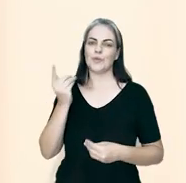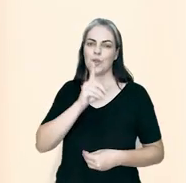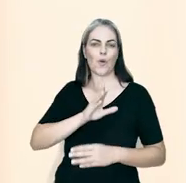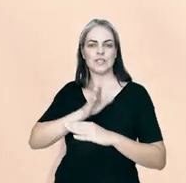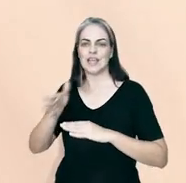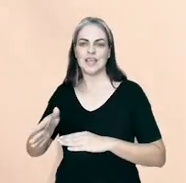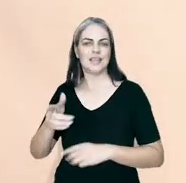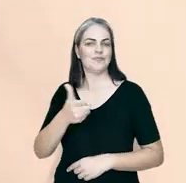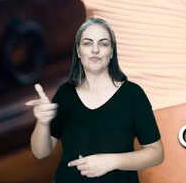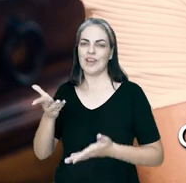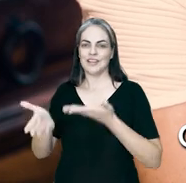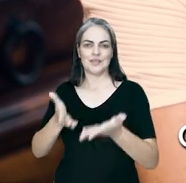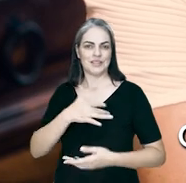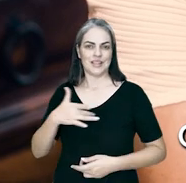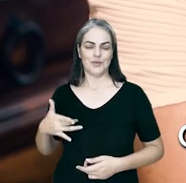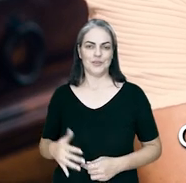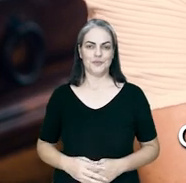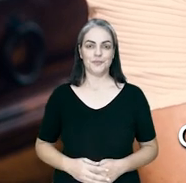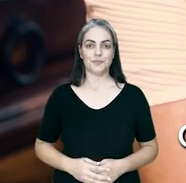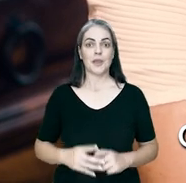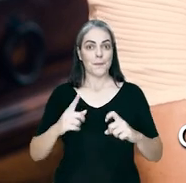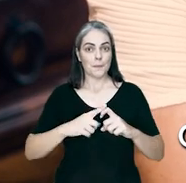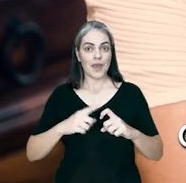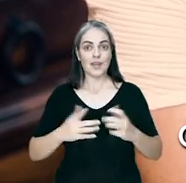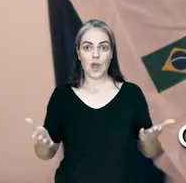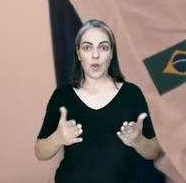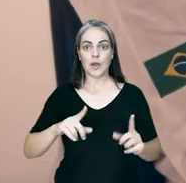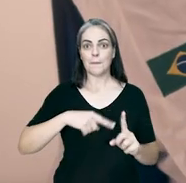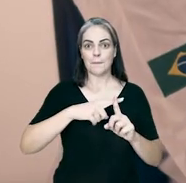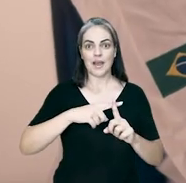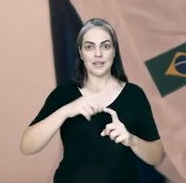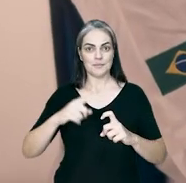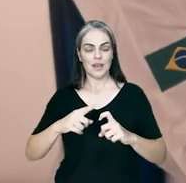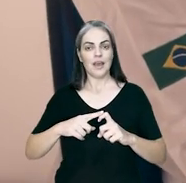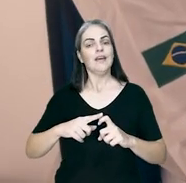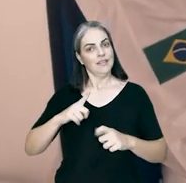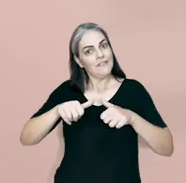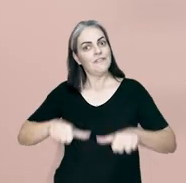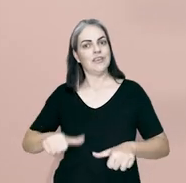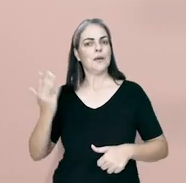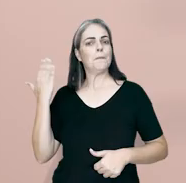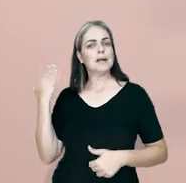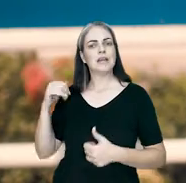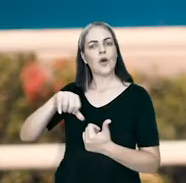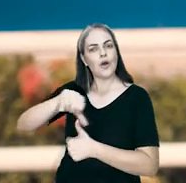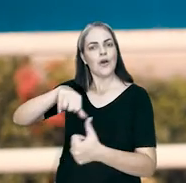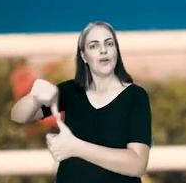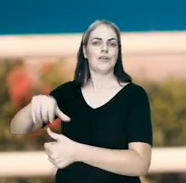a saúde não consegue chegar. Então os médicos e os mais médicos estão ficando. Os outros era alta